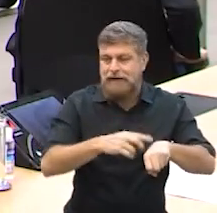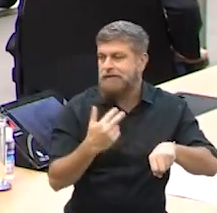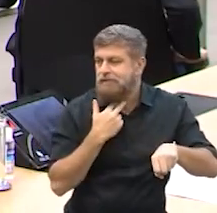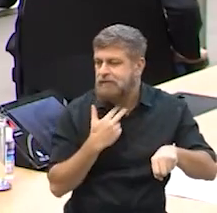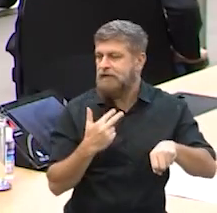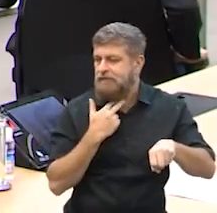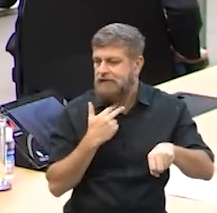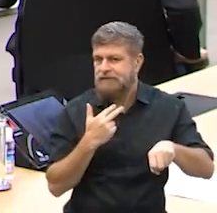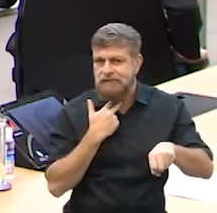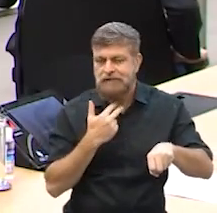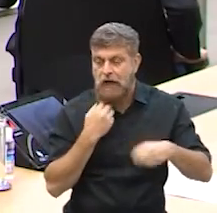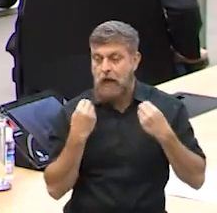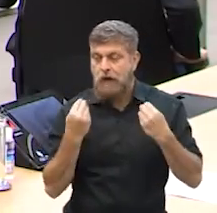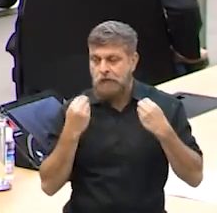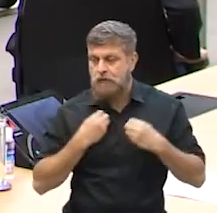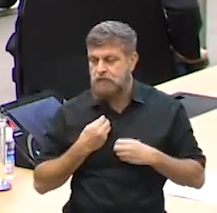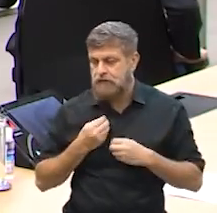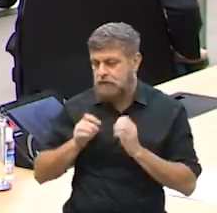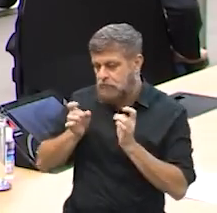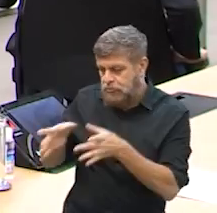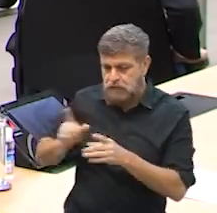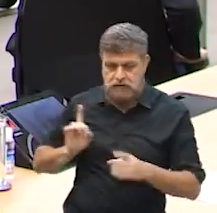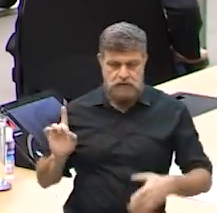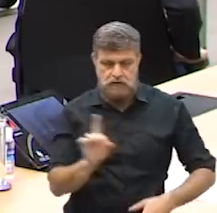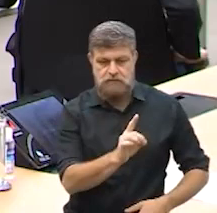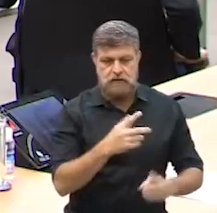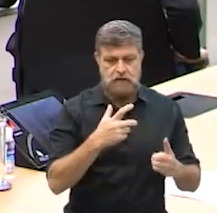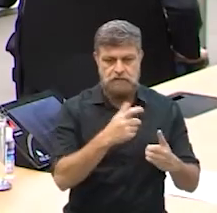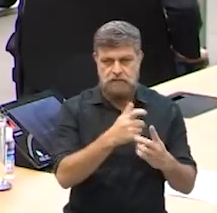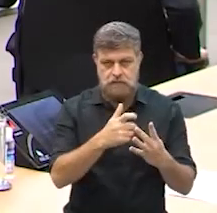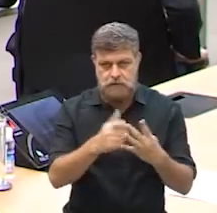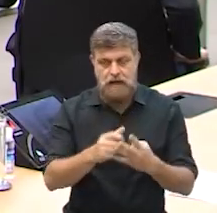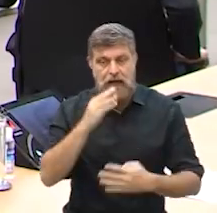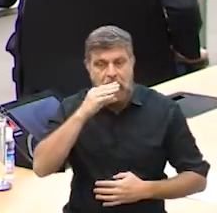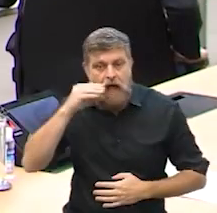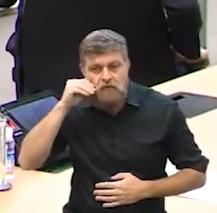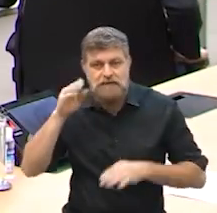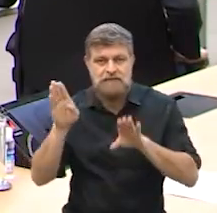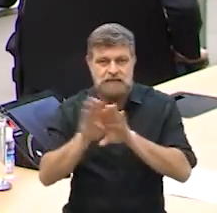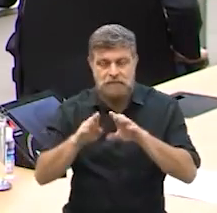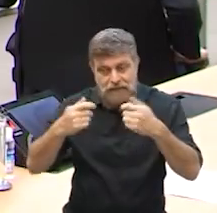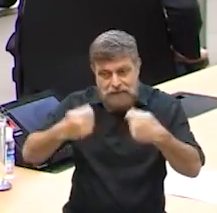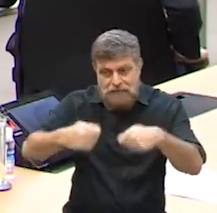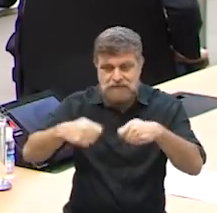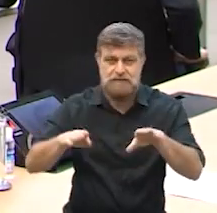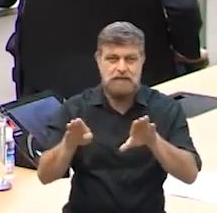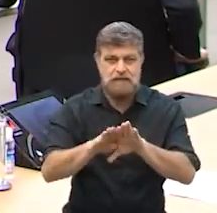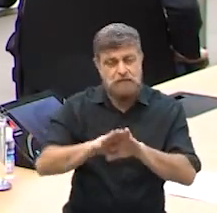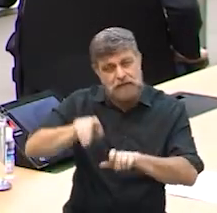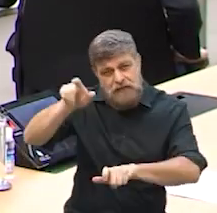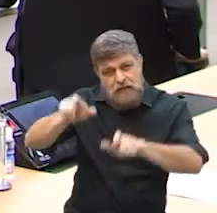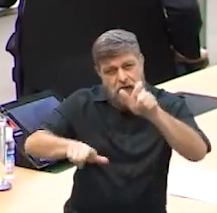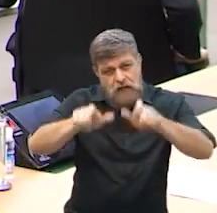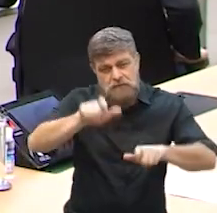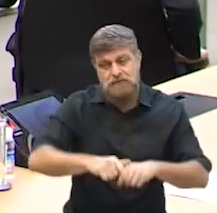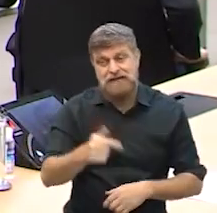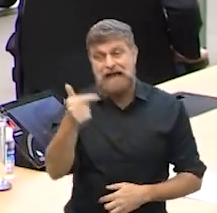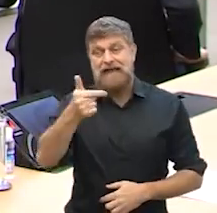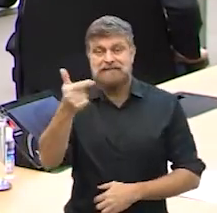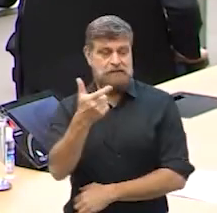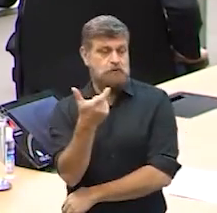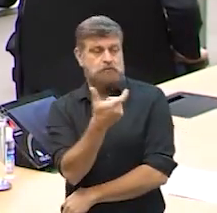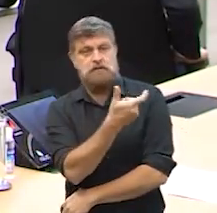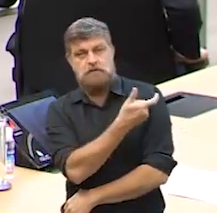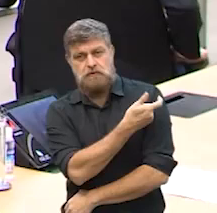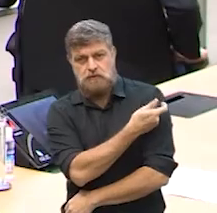nunca bate para ela tomar vacina, os adolescentes que estão precisando tomar as vacinas e aquelas pessoas também que têm que tomar a segunda